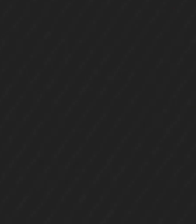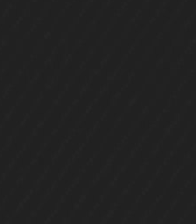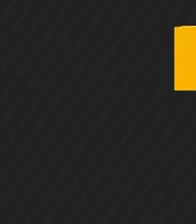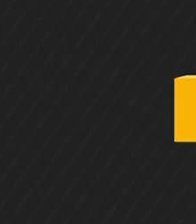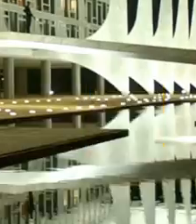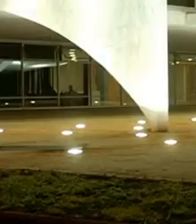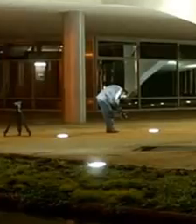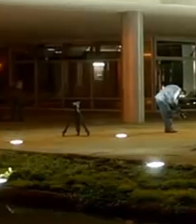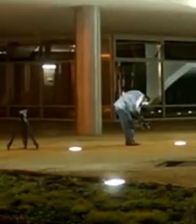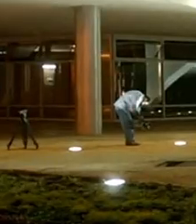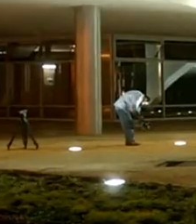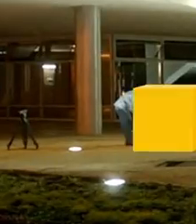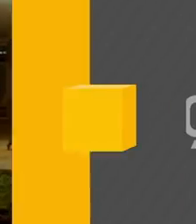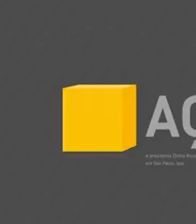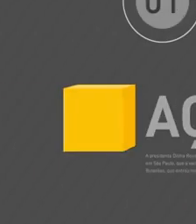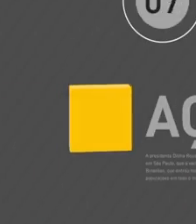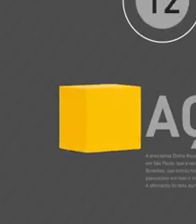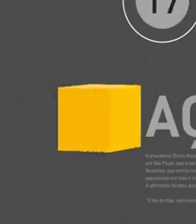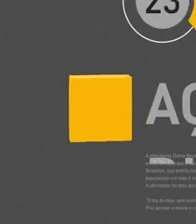ae